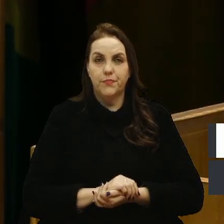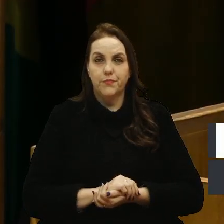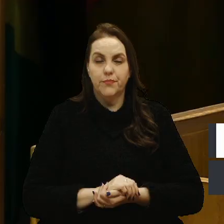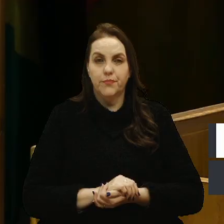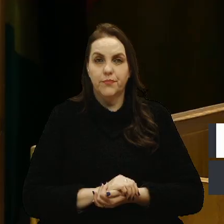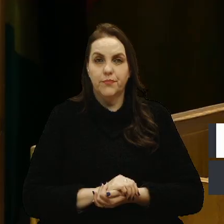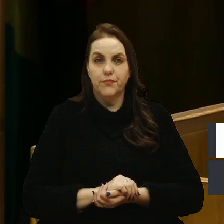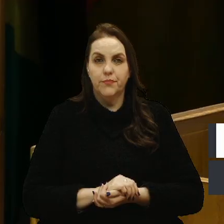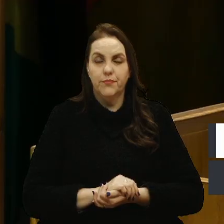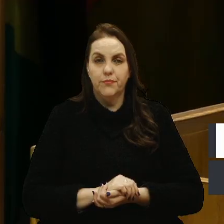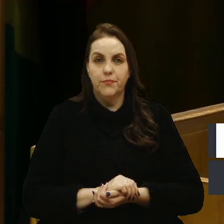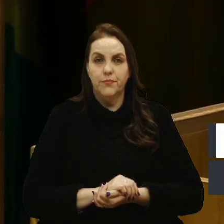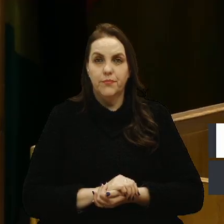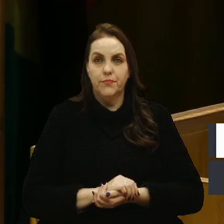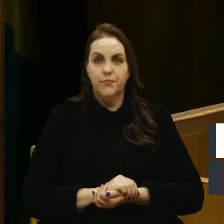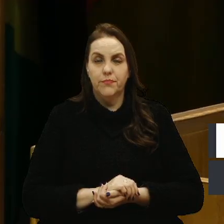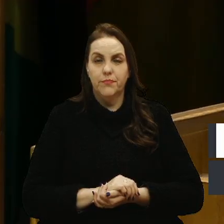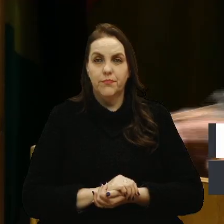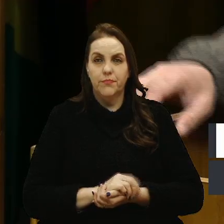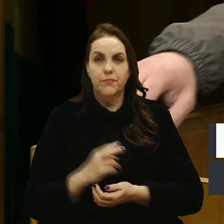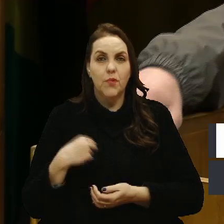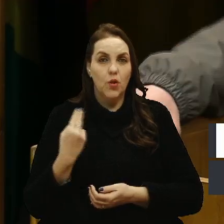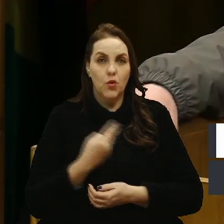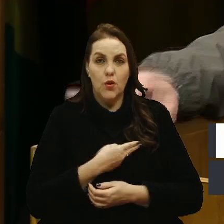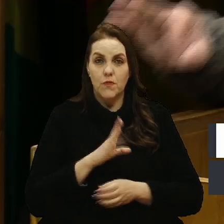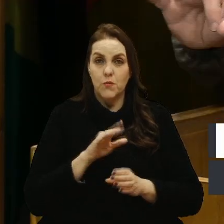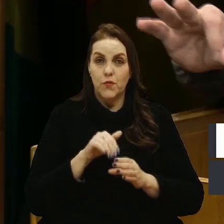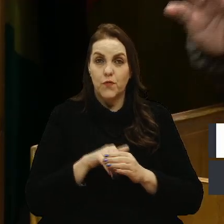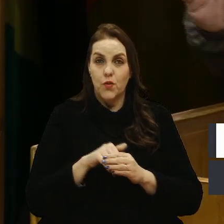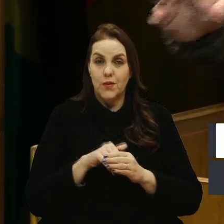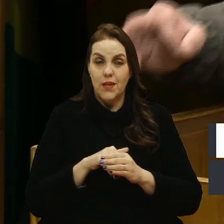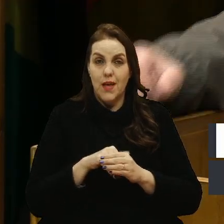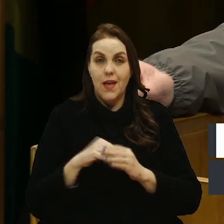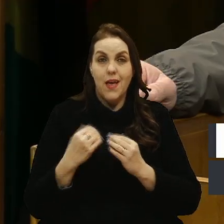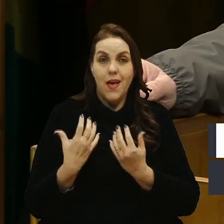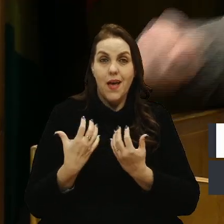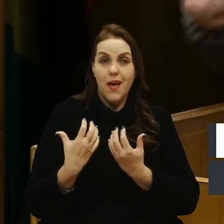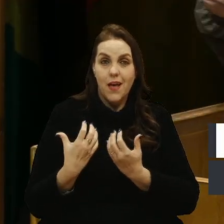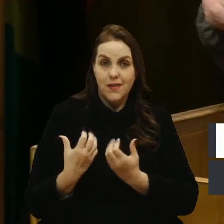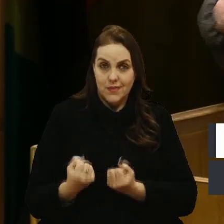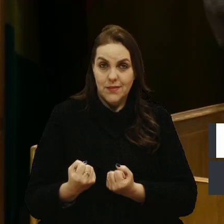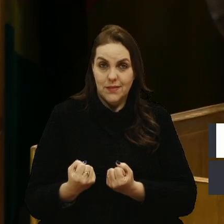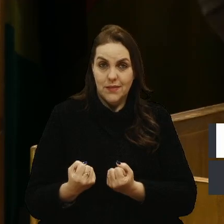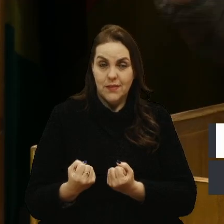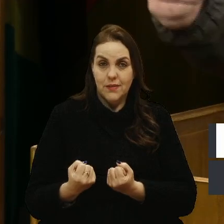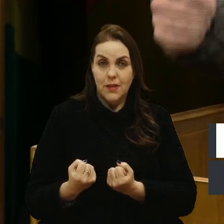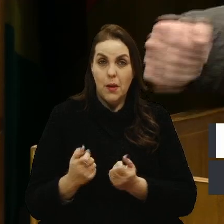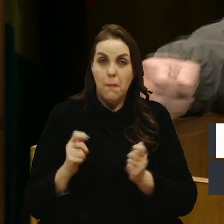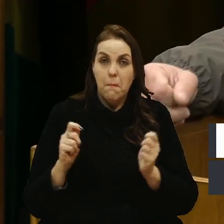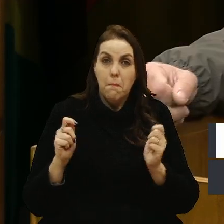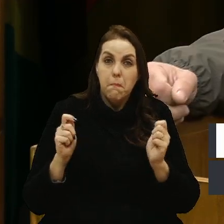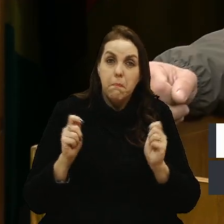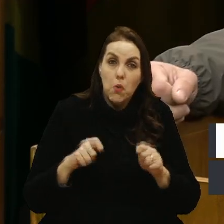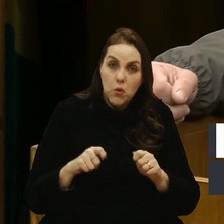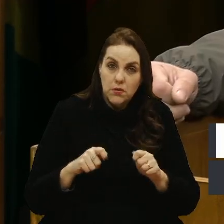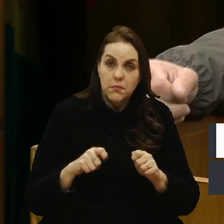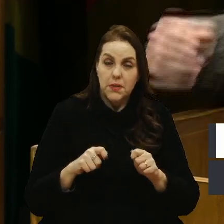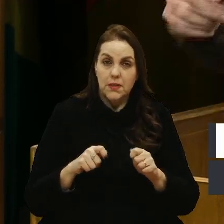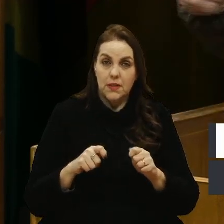Aqui, o que nós estamos votando é a admissibilidade de uma